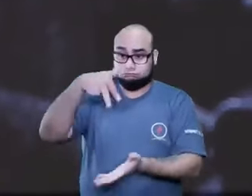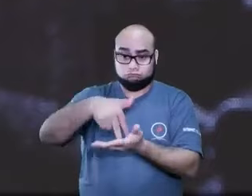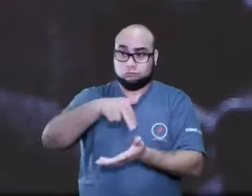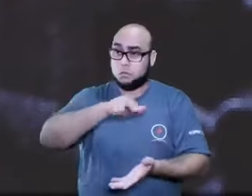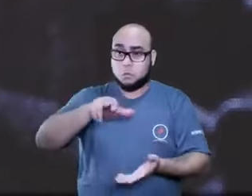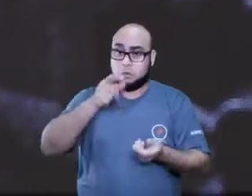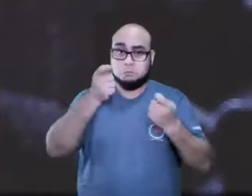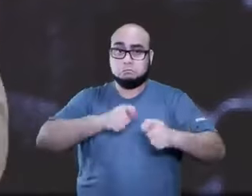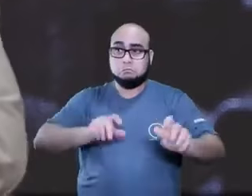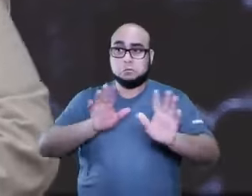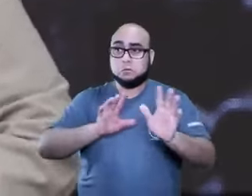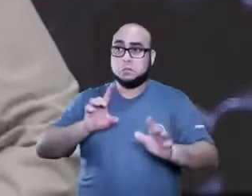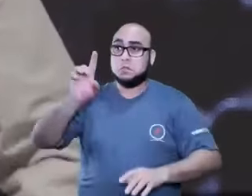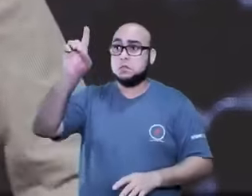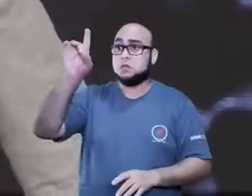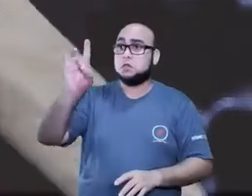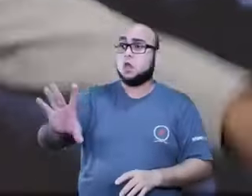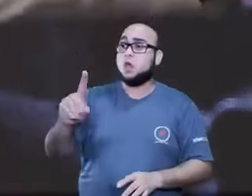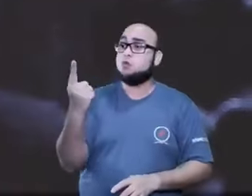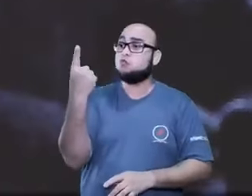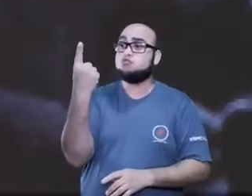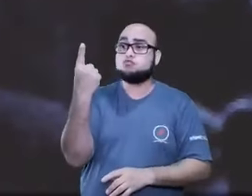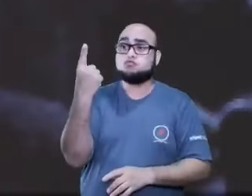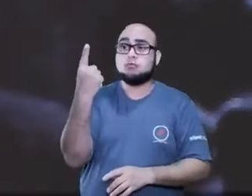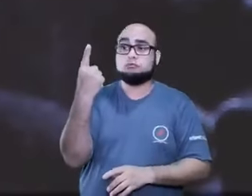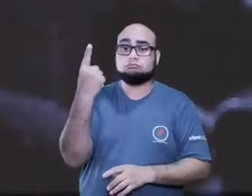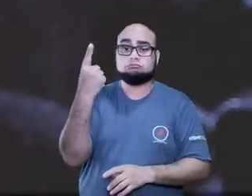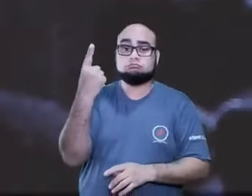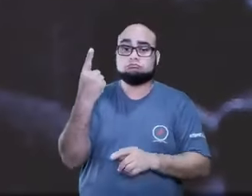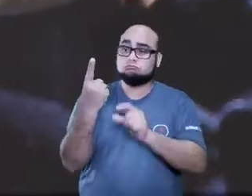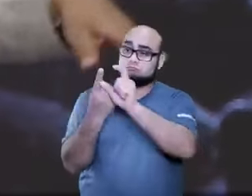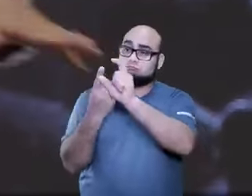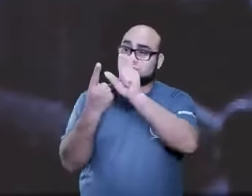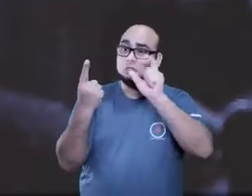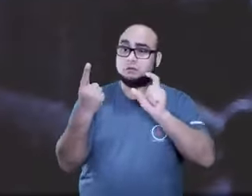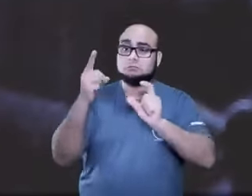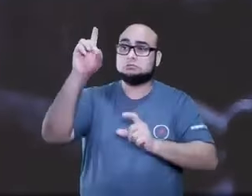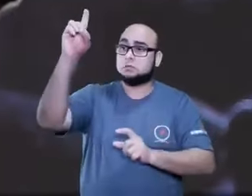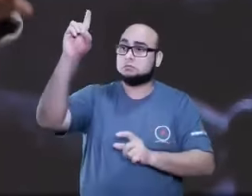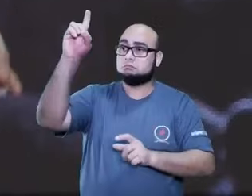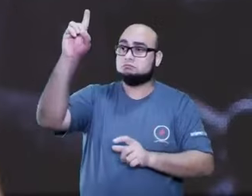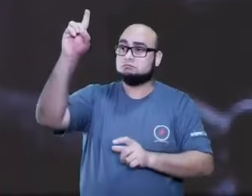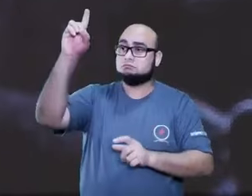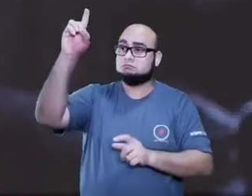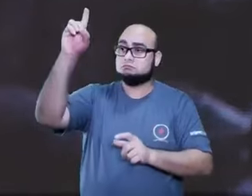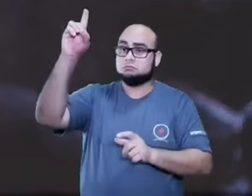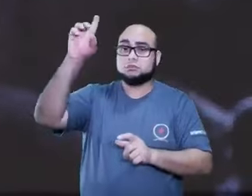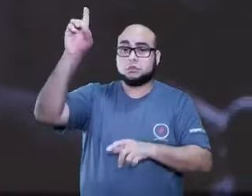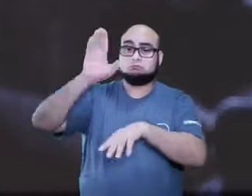só o dedo. O dedo de Deus entrou na festa. Acabou com a festa.